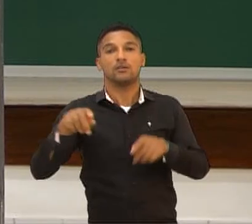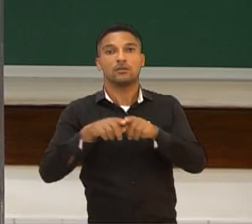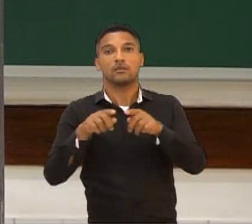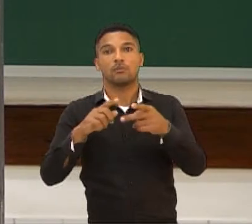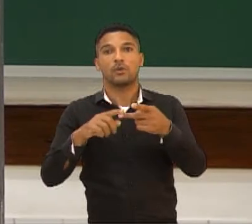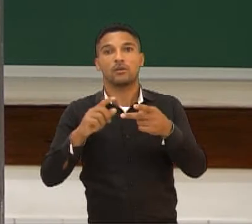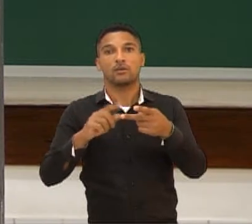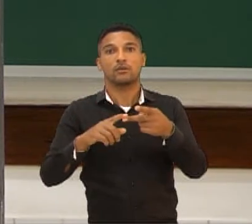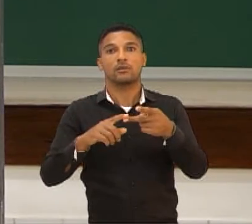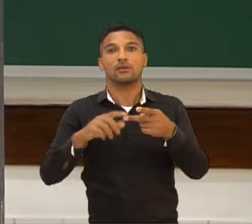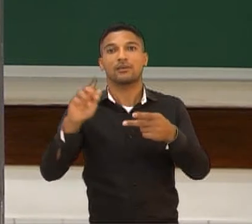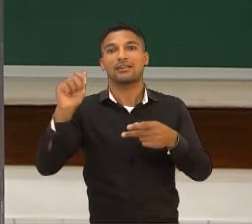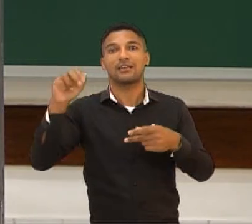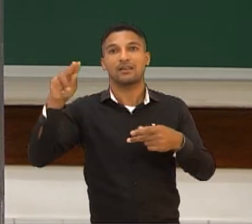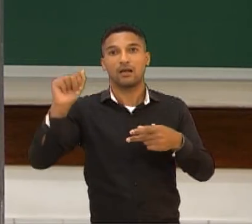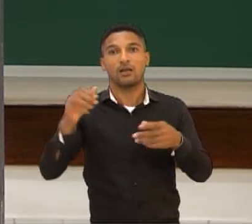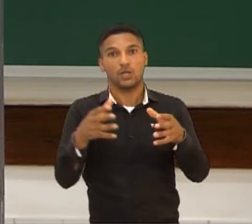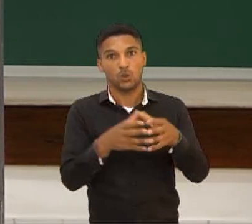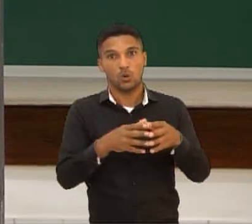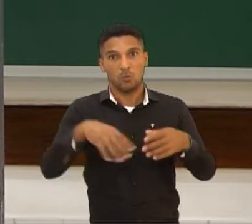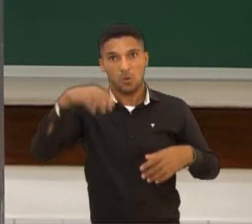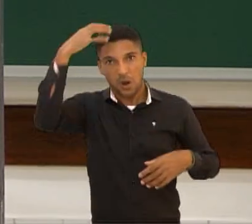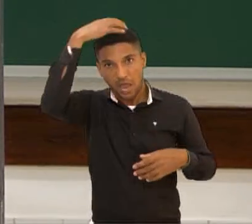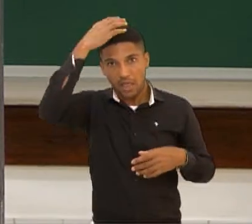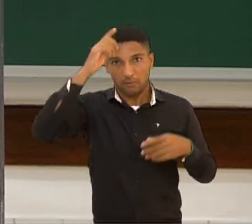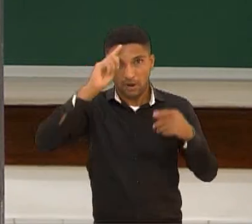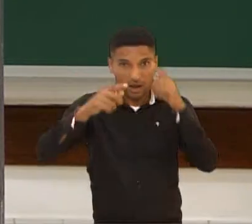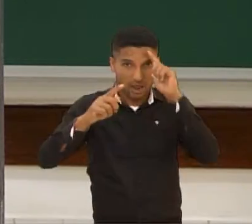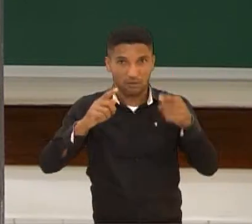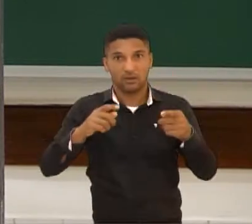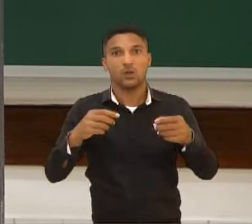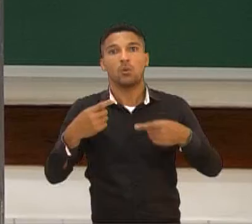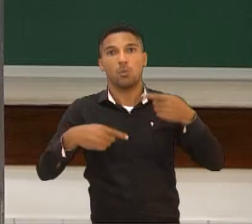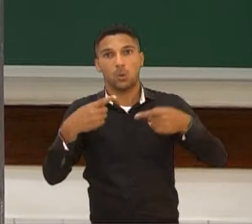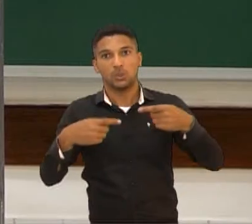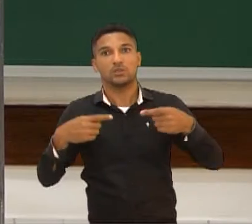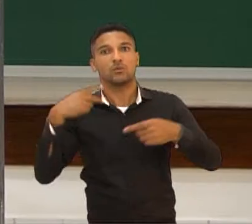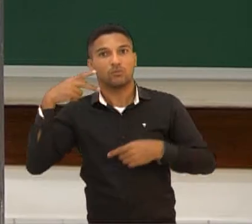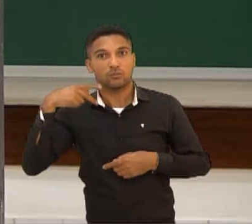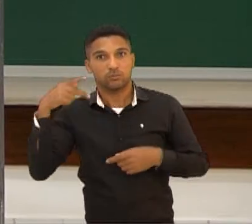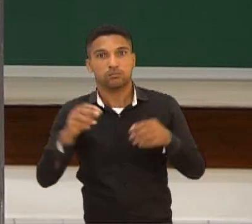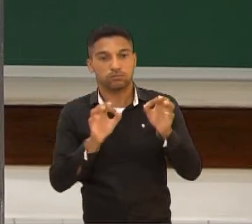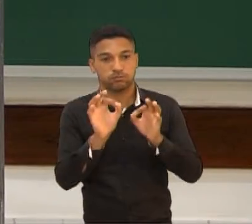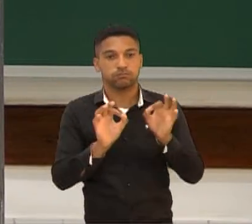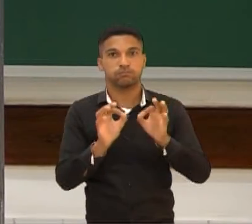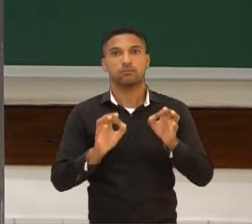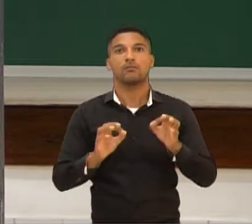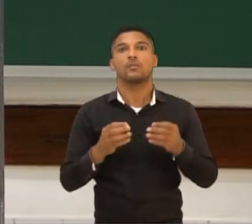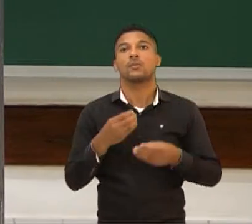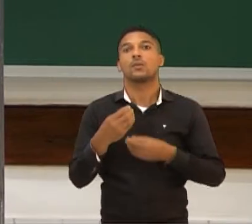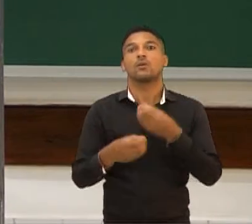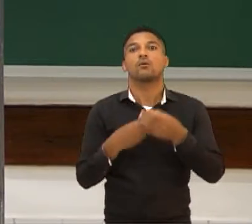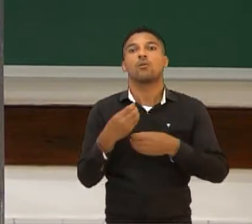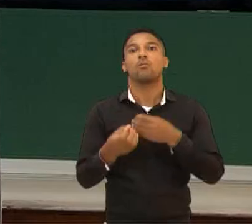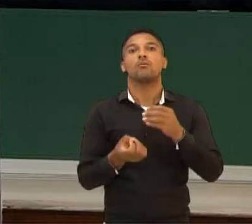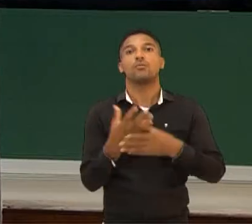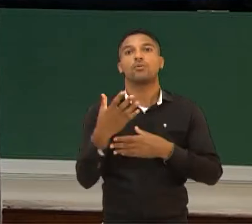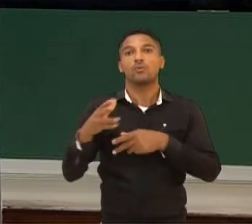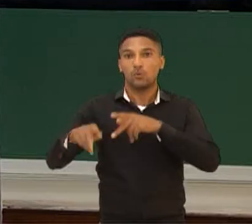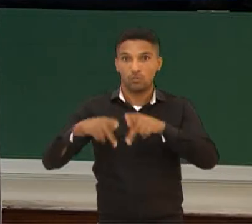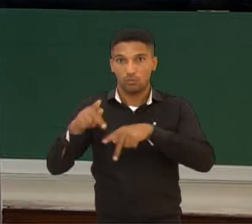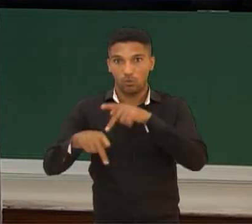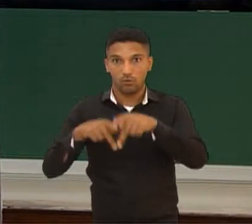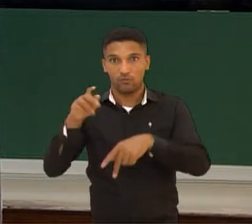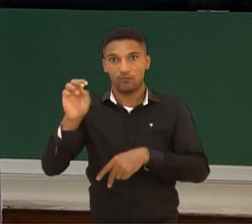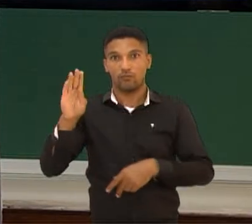Gana. Nós estamos vendo agora como é, né, que esses povos bantus eles vão ser importantes